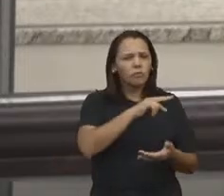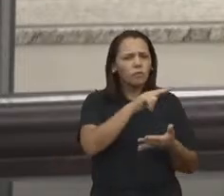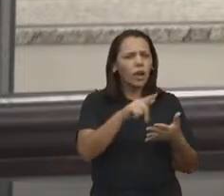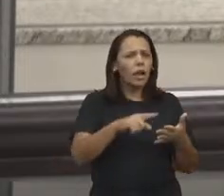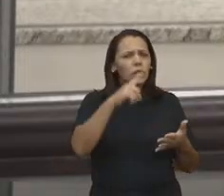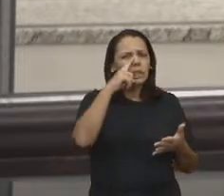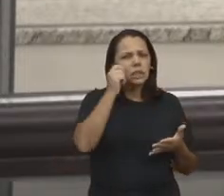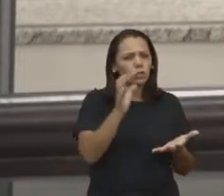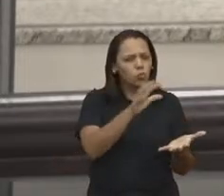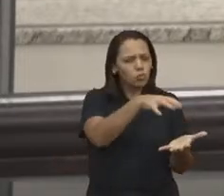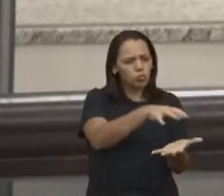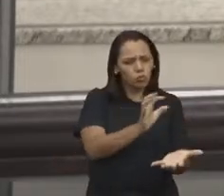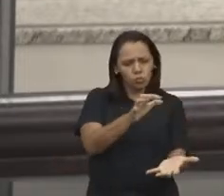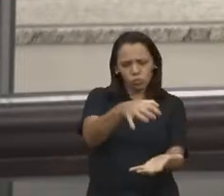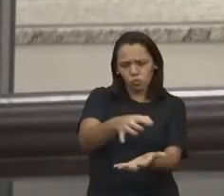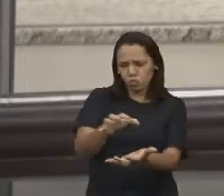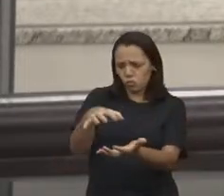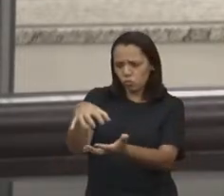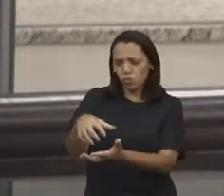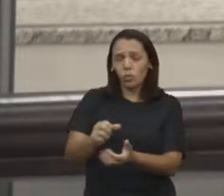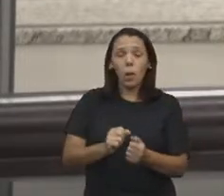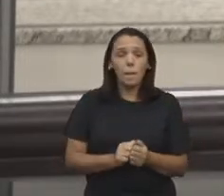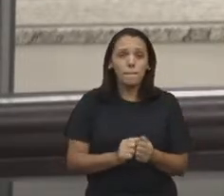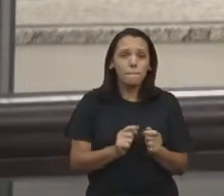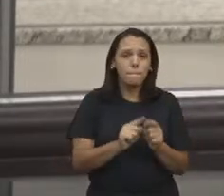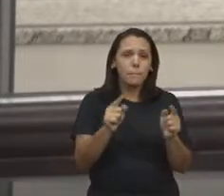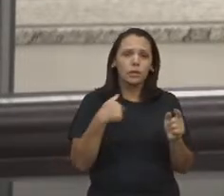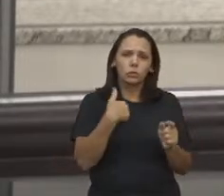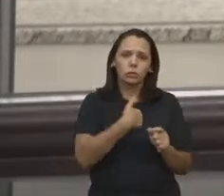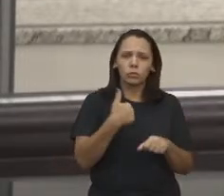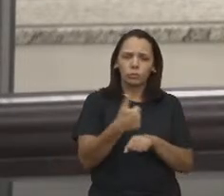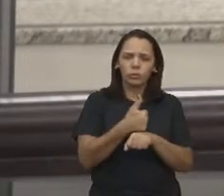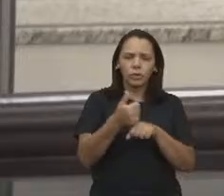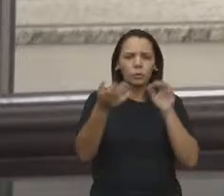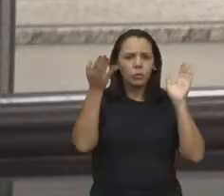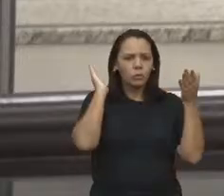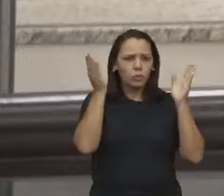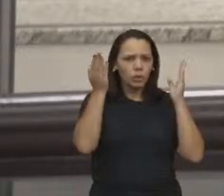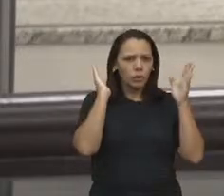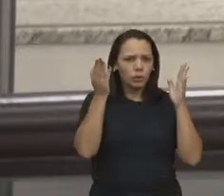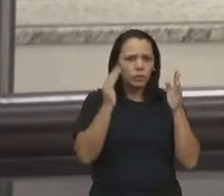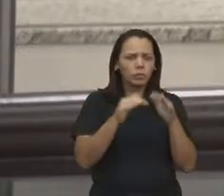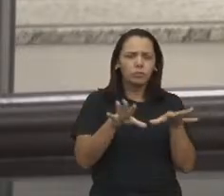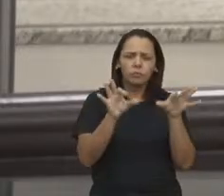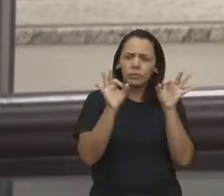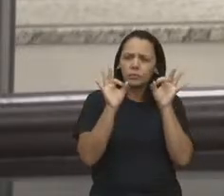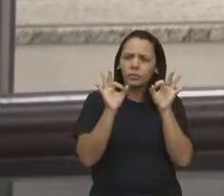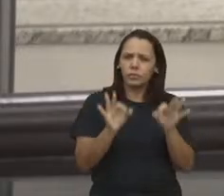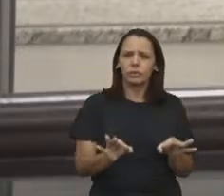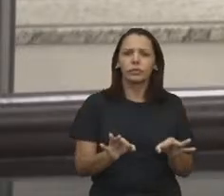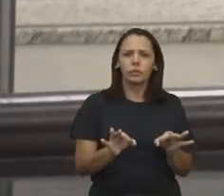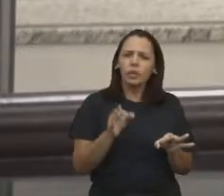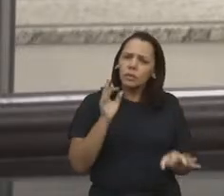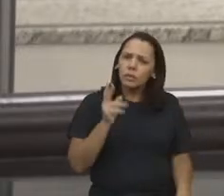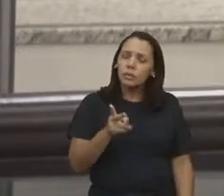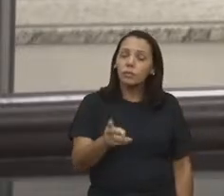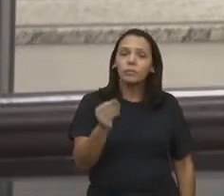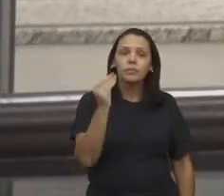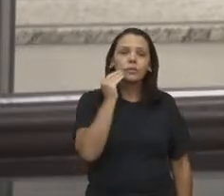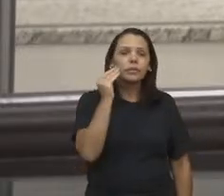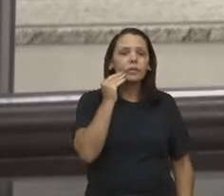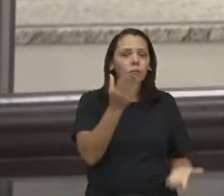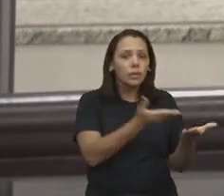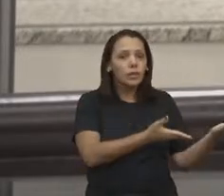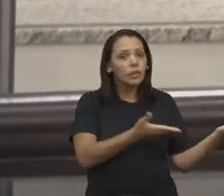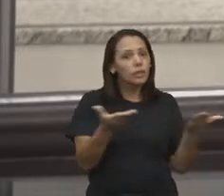aí, mas nós, caminhoneiros, com certeza, nós sempre procuramos jogar no